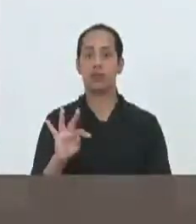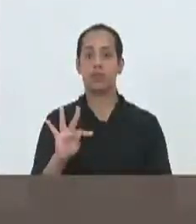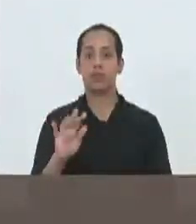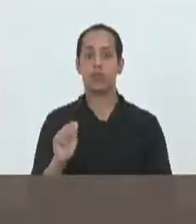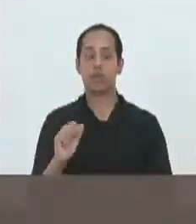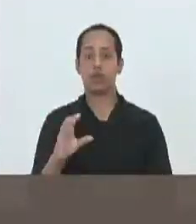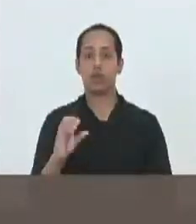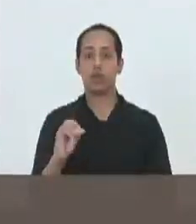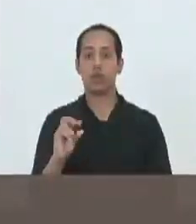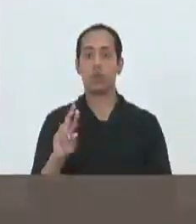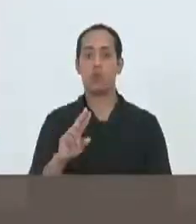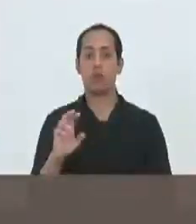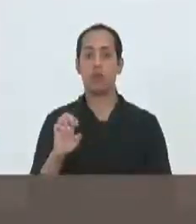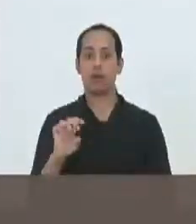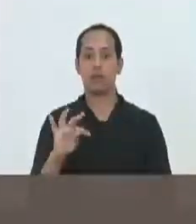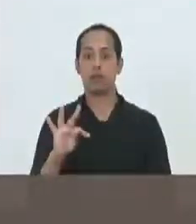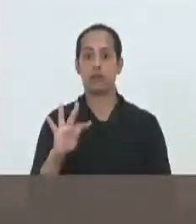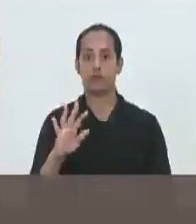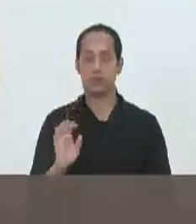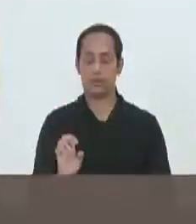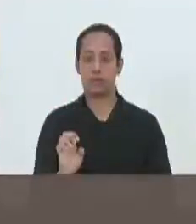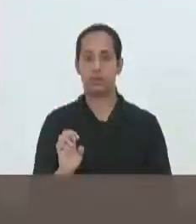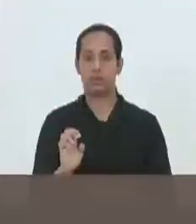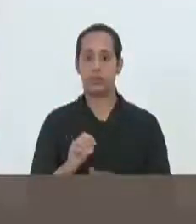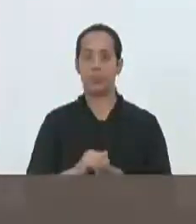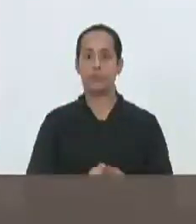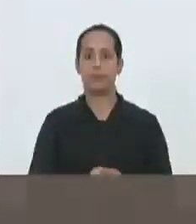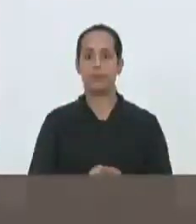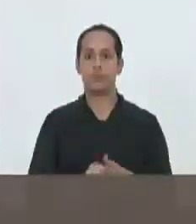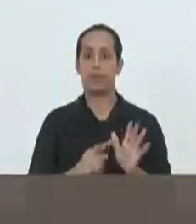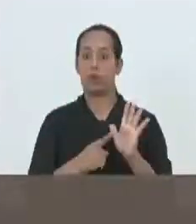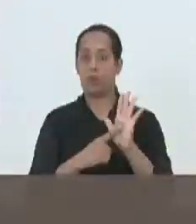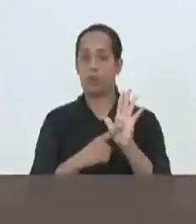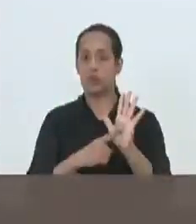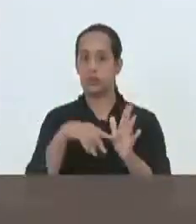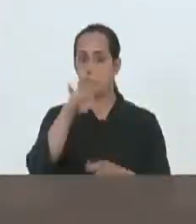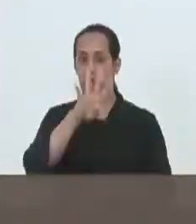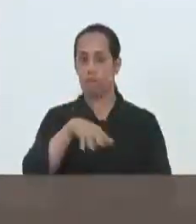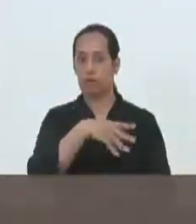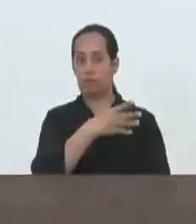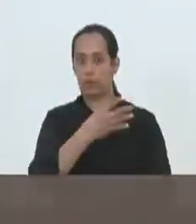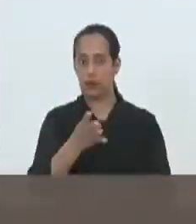e 96 agora vou voltar o quadro aqui para ficar